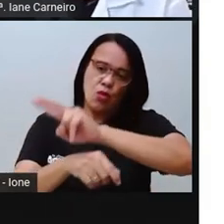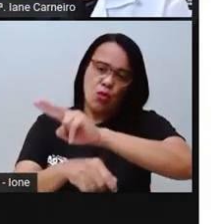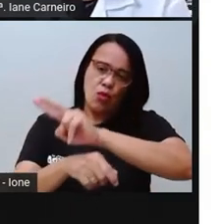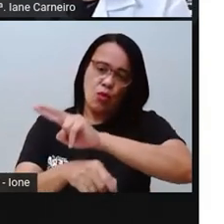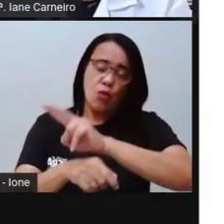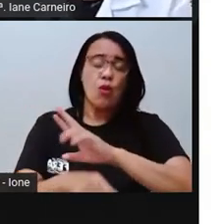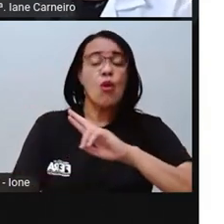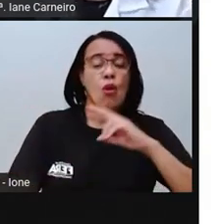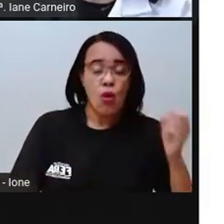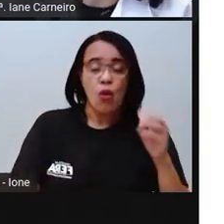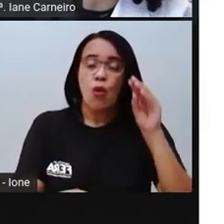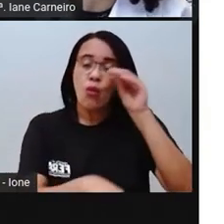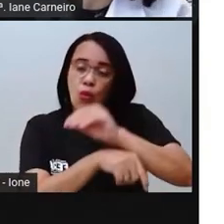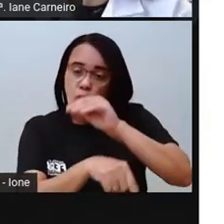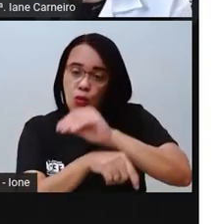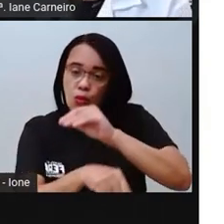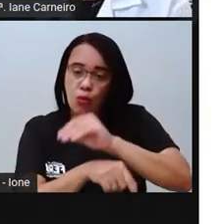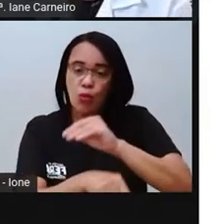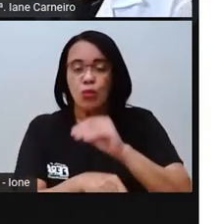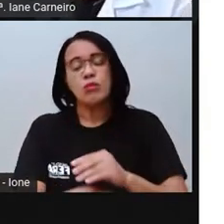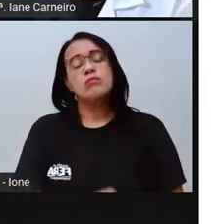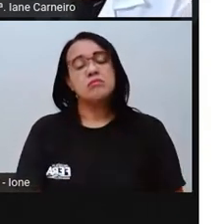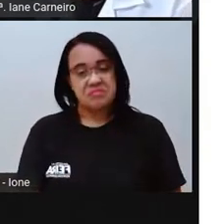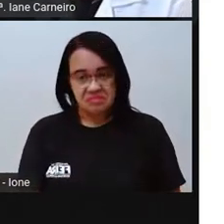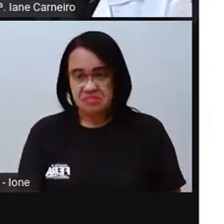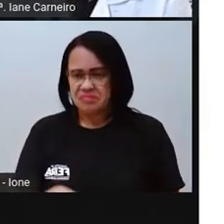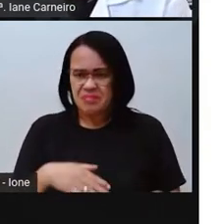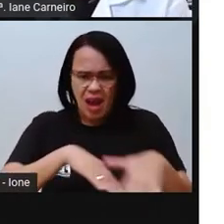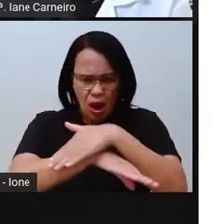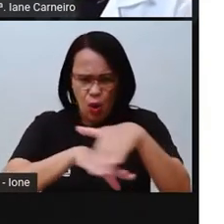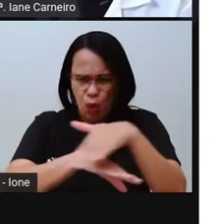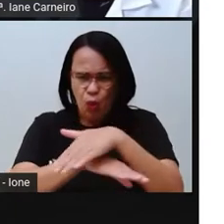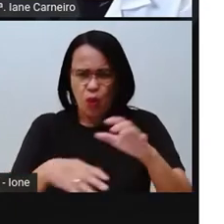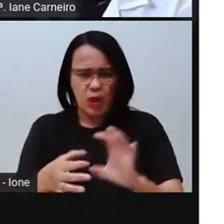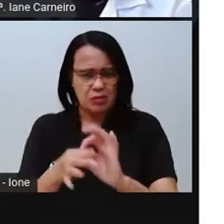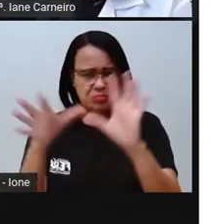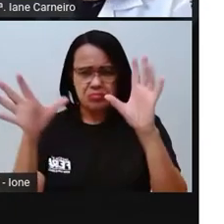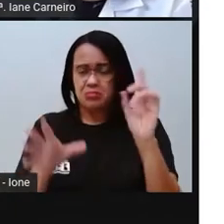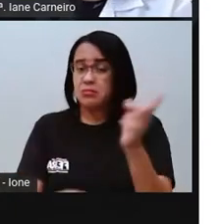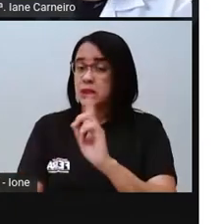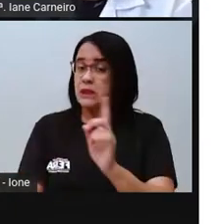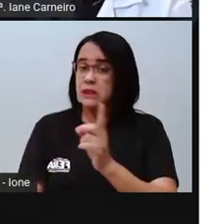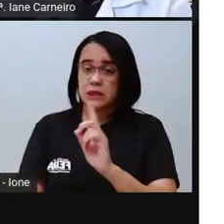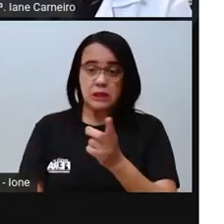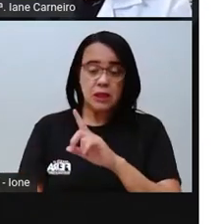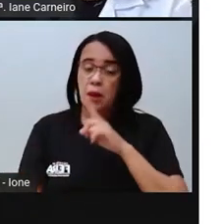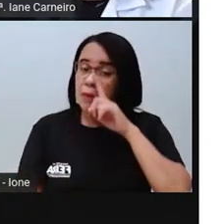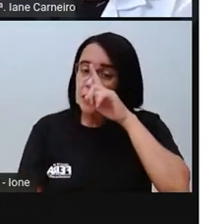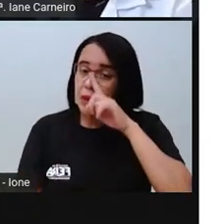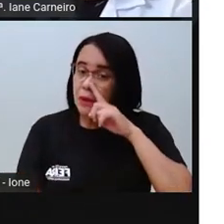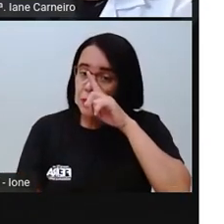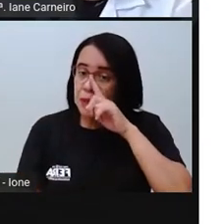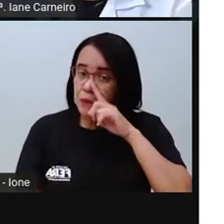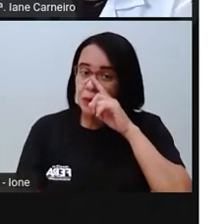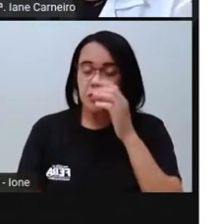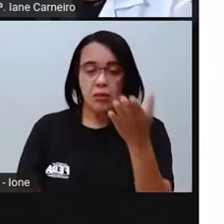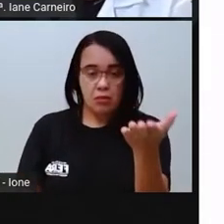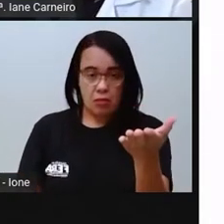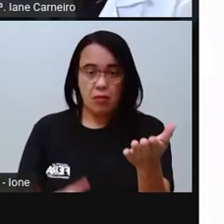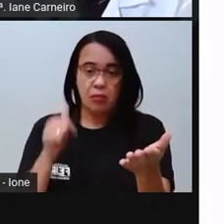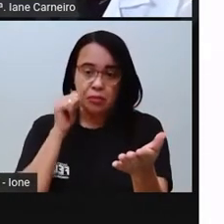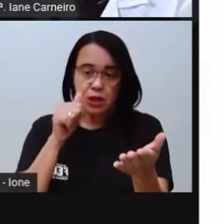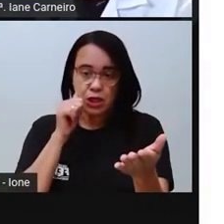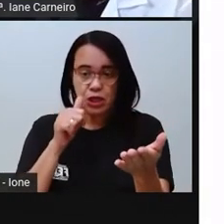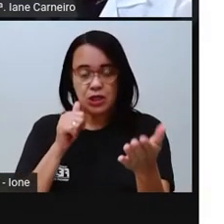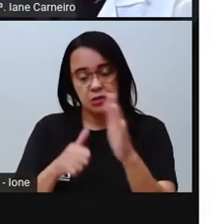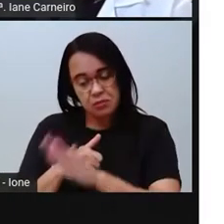estar no trânsito, correndo risco, né? É perigoso o trânsito para essas crianças. E essa aqui é bem bebezinha.